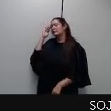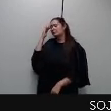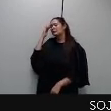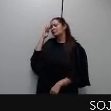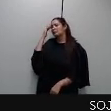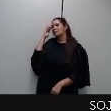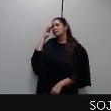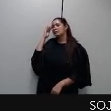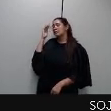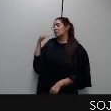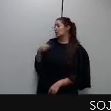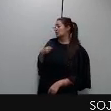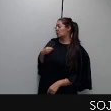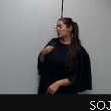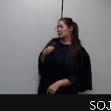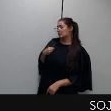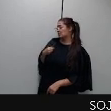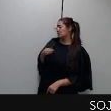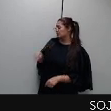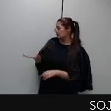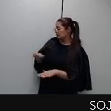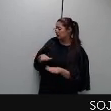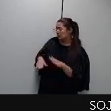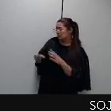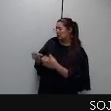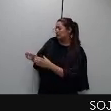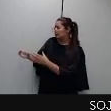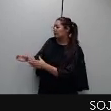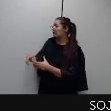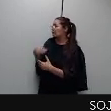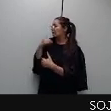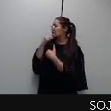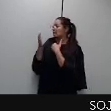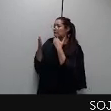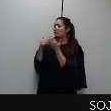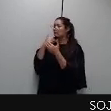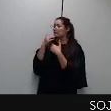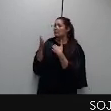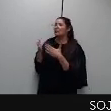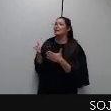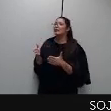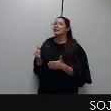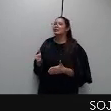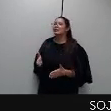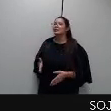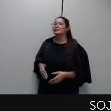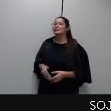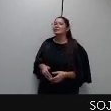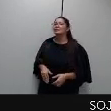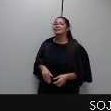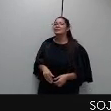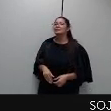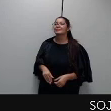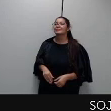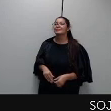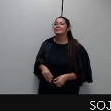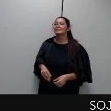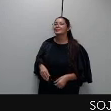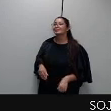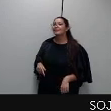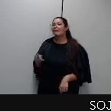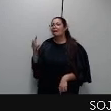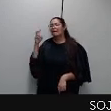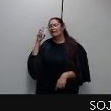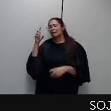existe em lugar nenhum Federação Brasileira o conceito a definição o a compreensão do que é